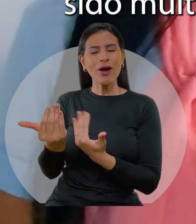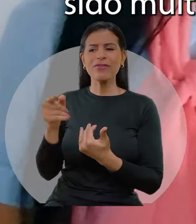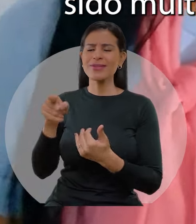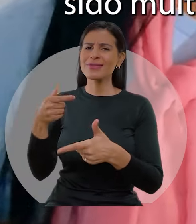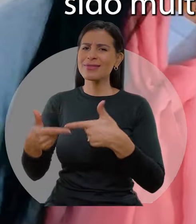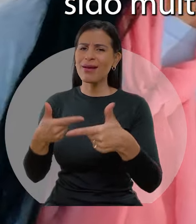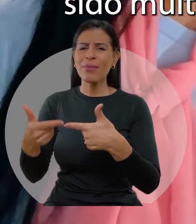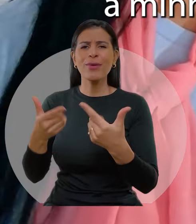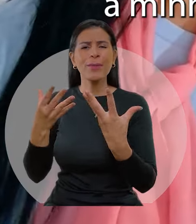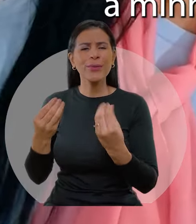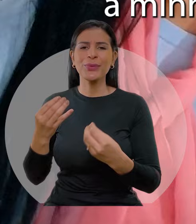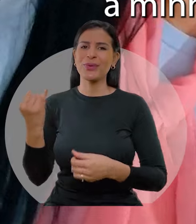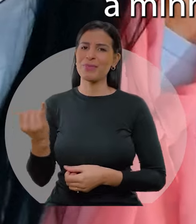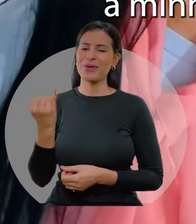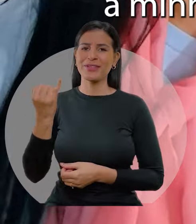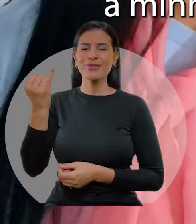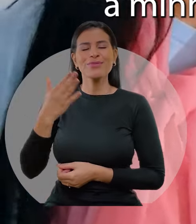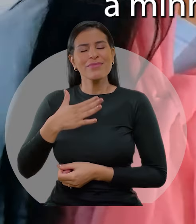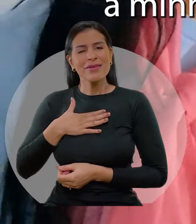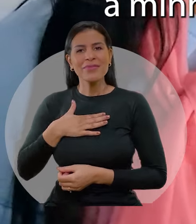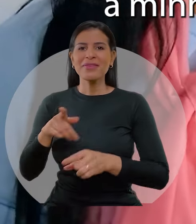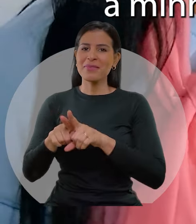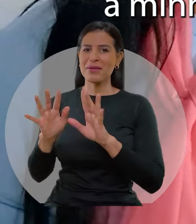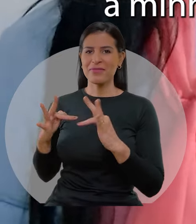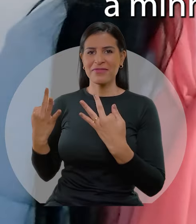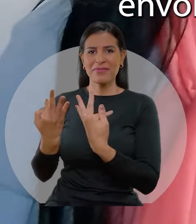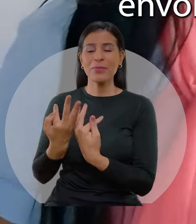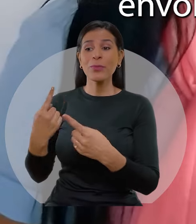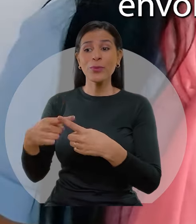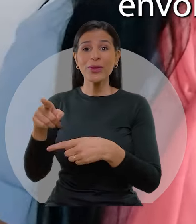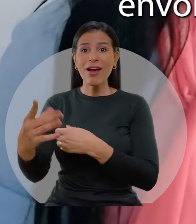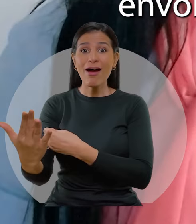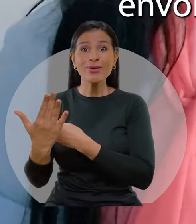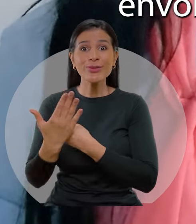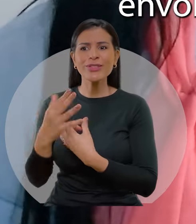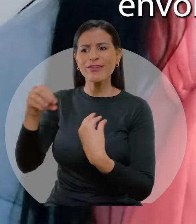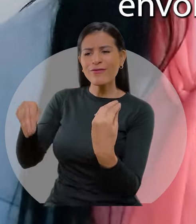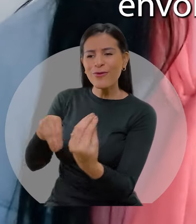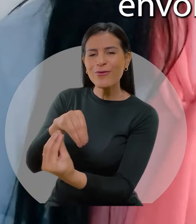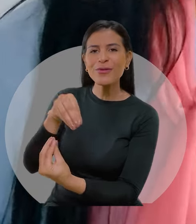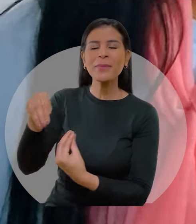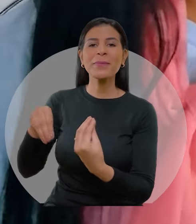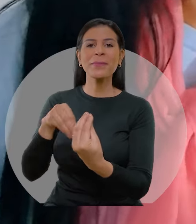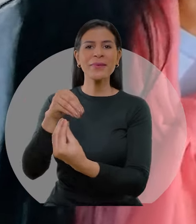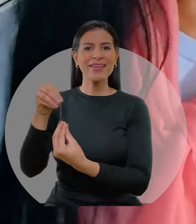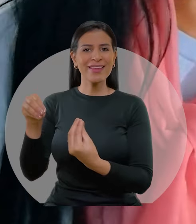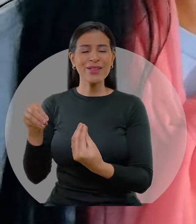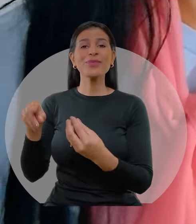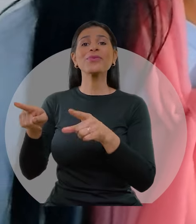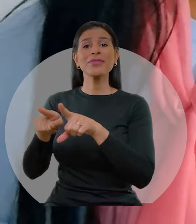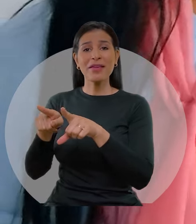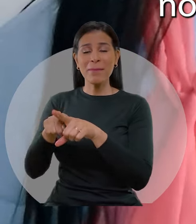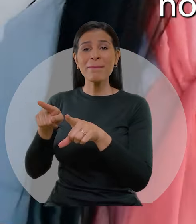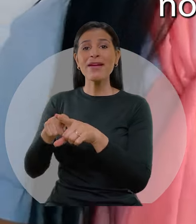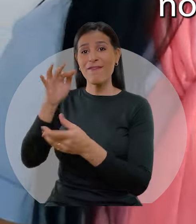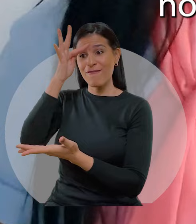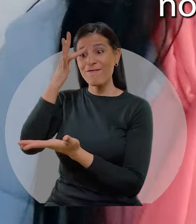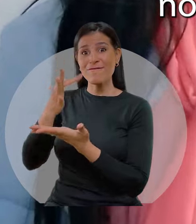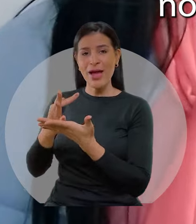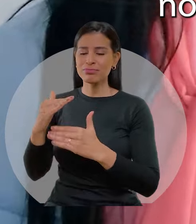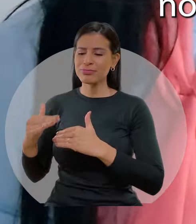sido muito importante para mim e para toda a minha família, pois tem ajudado no envolvimento na comunidade,